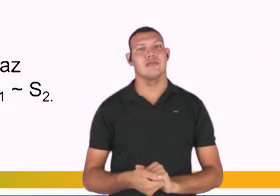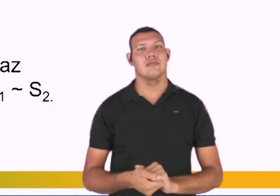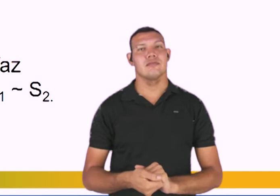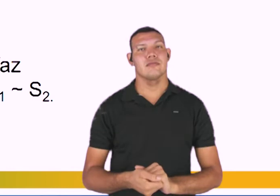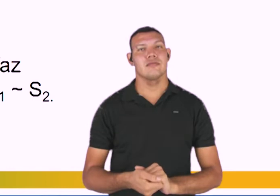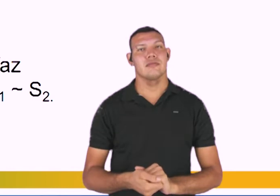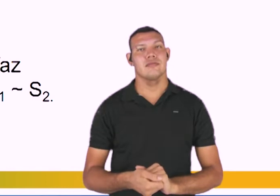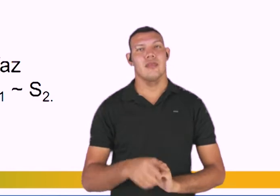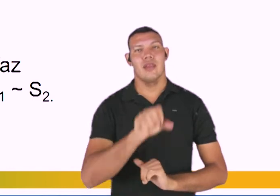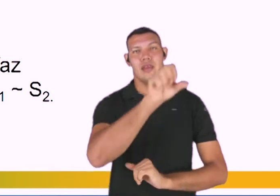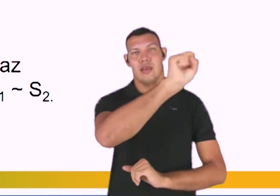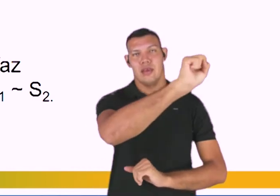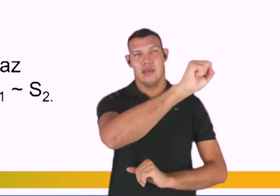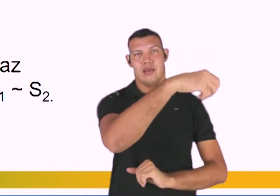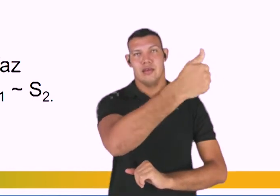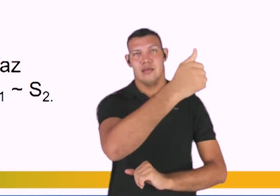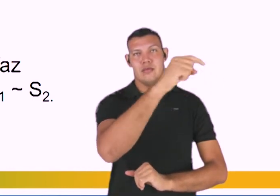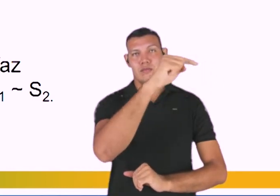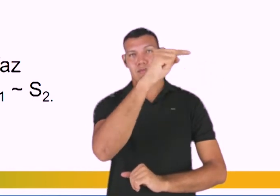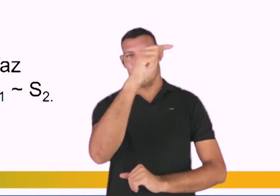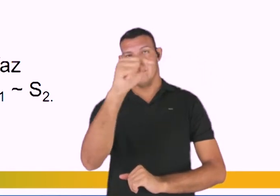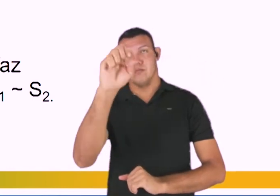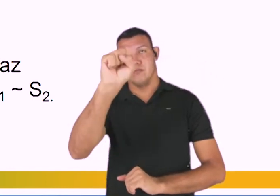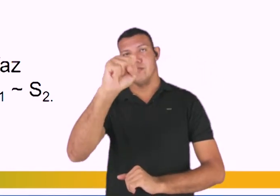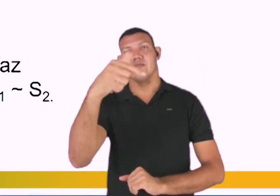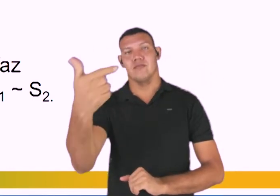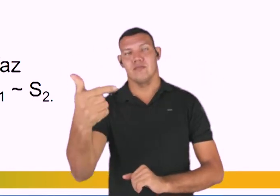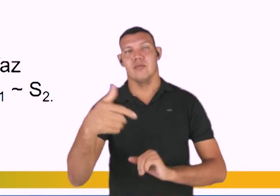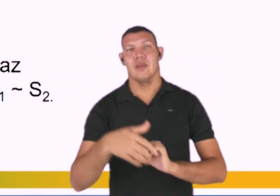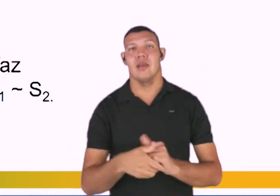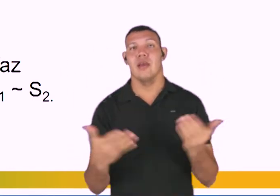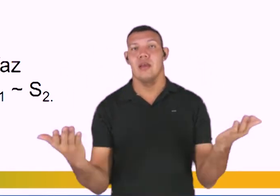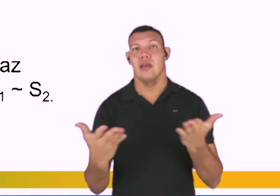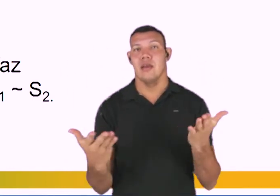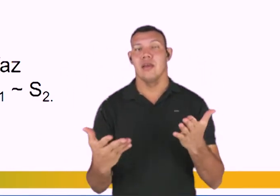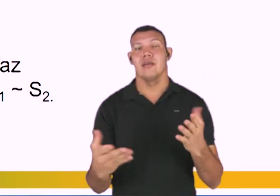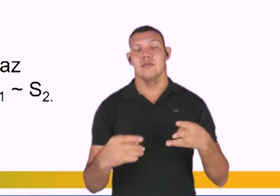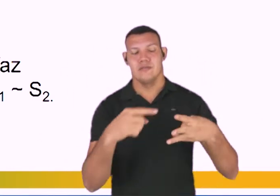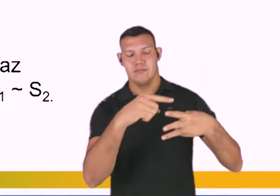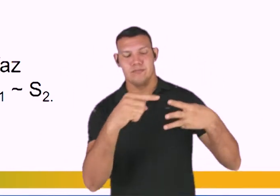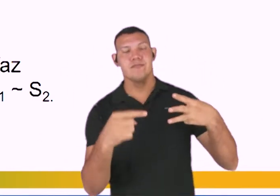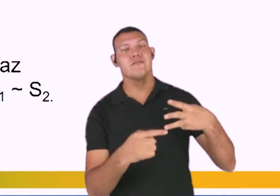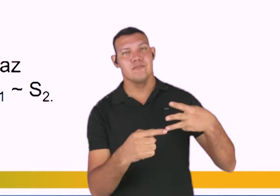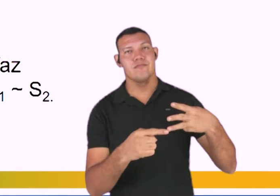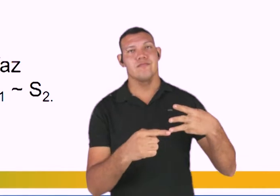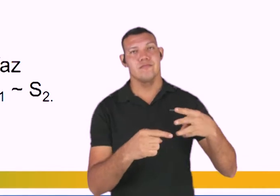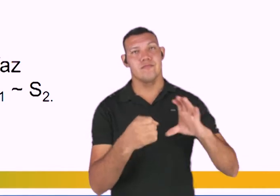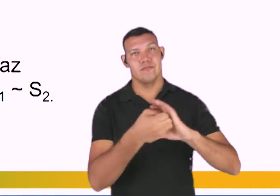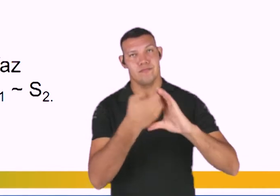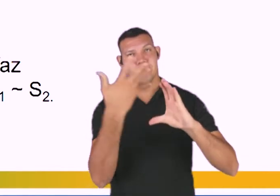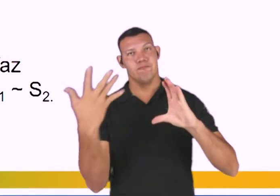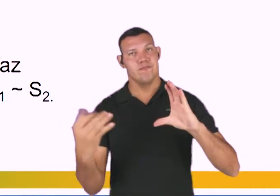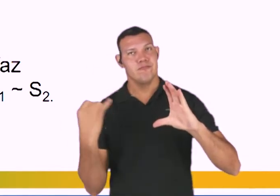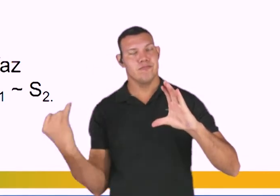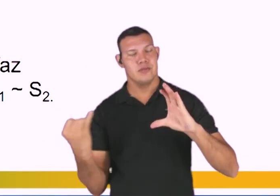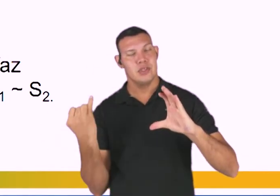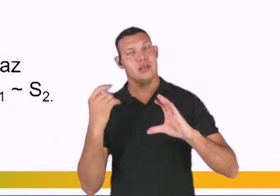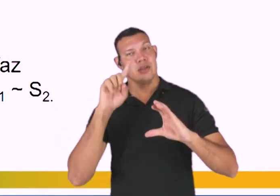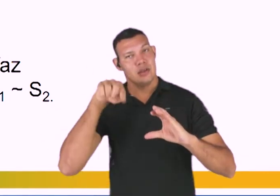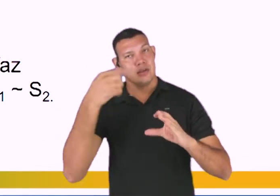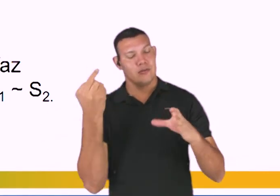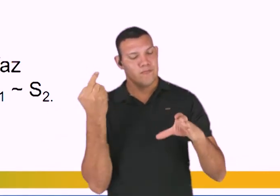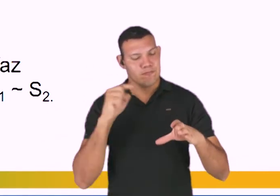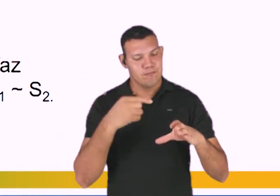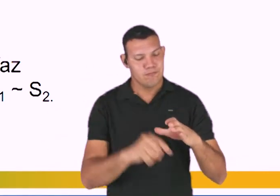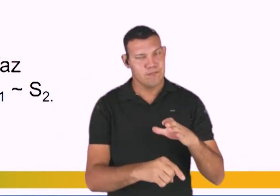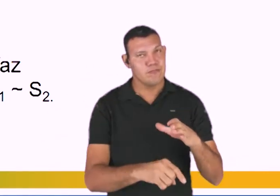Para isso, gente, acontecer, nós vamos ver três propriedades hoje, e aí vocês aprofundem,